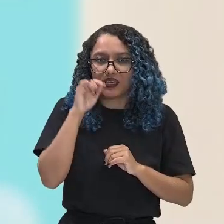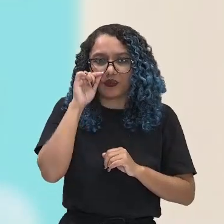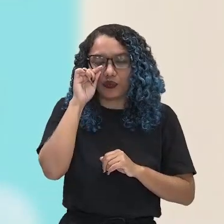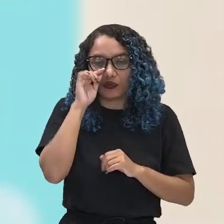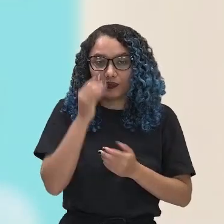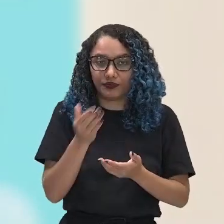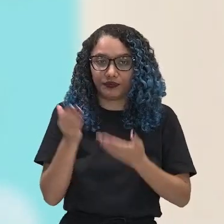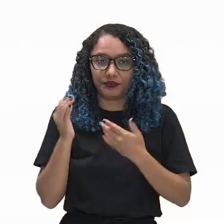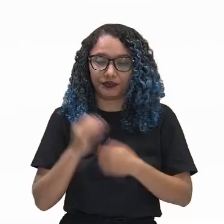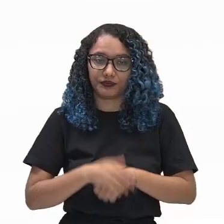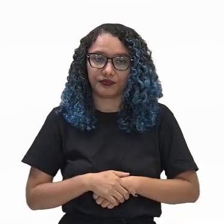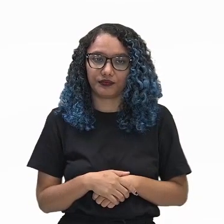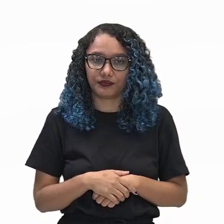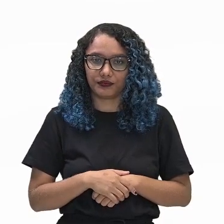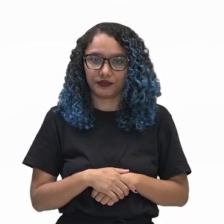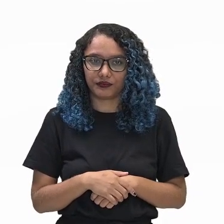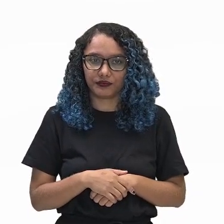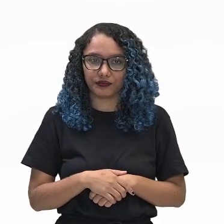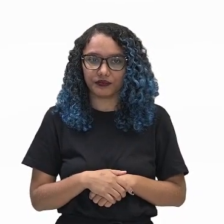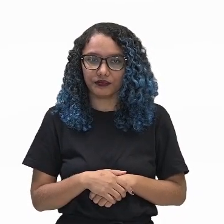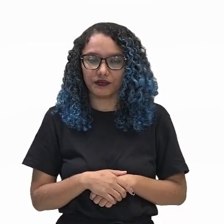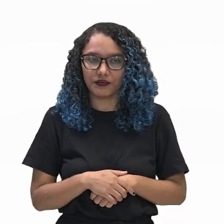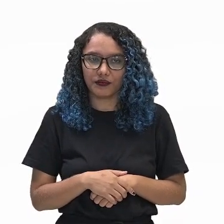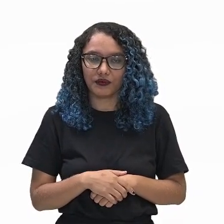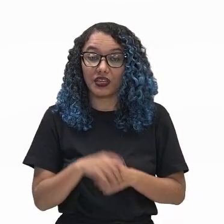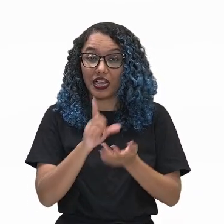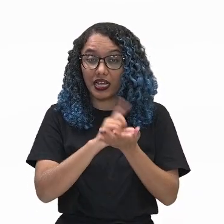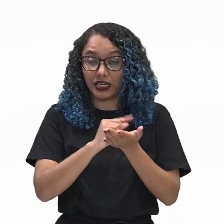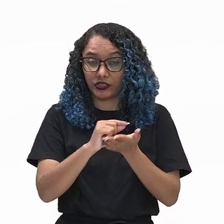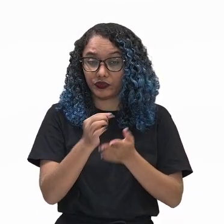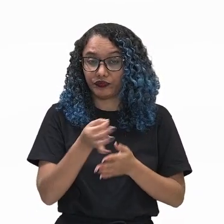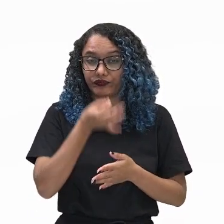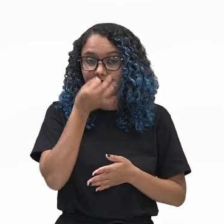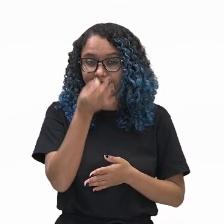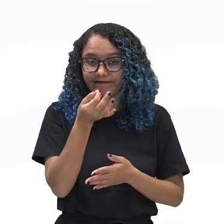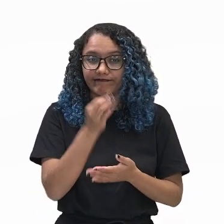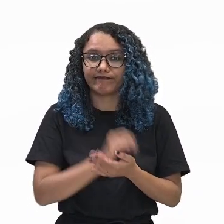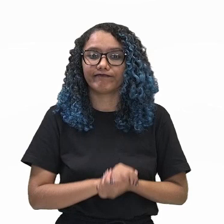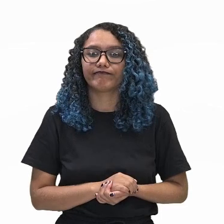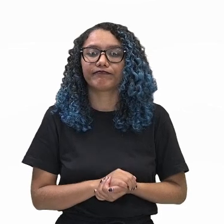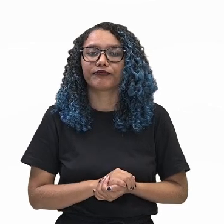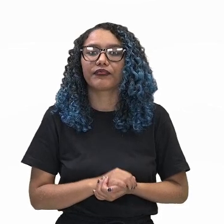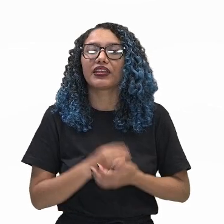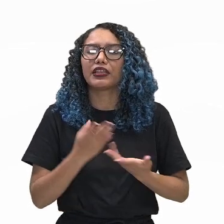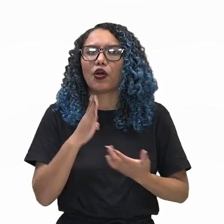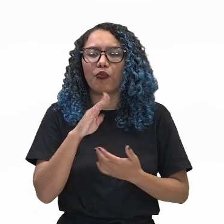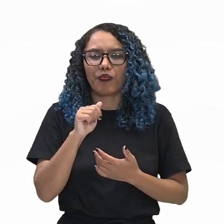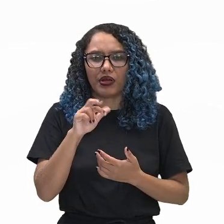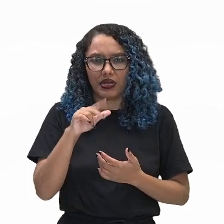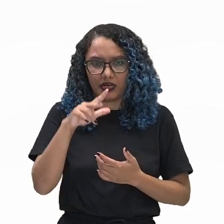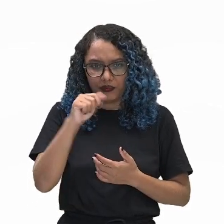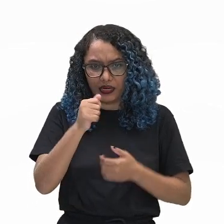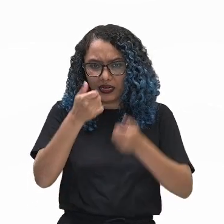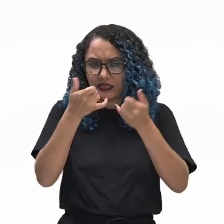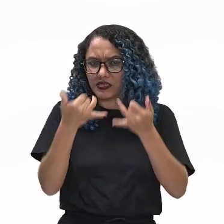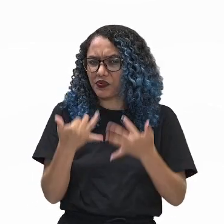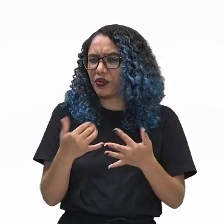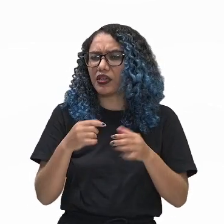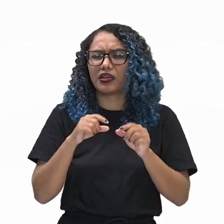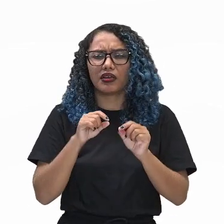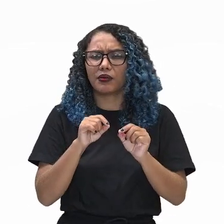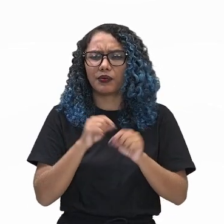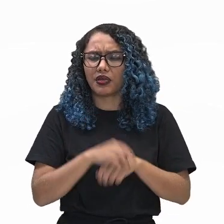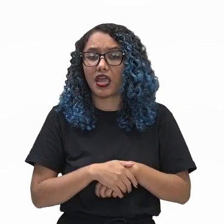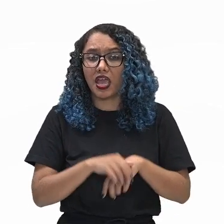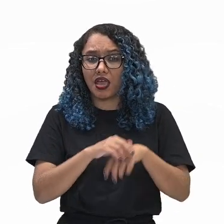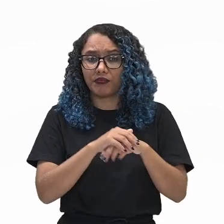aí comigo na cartela. Olha o que diz artigo de opinião. De acordo com Bárbara Mello, é um gênero